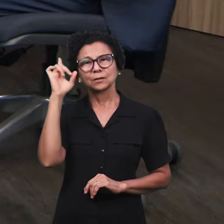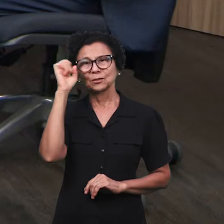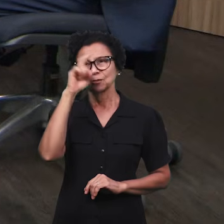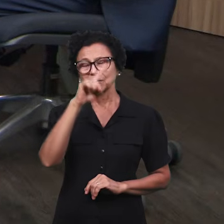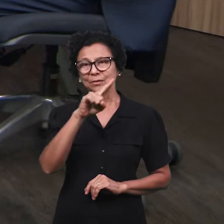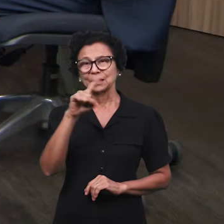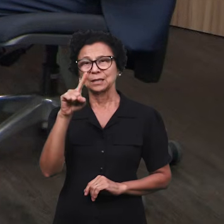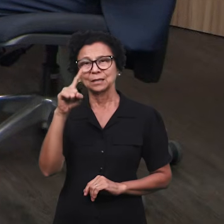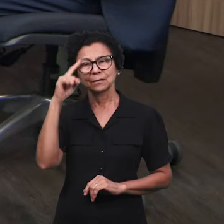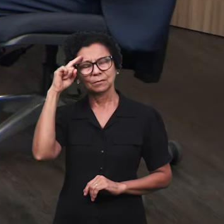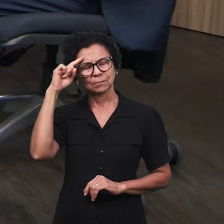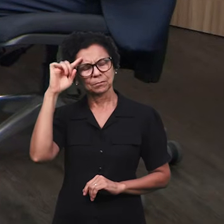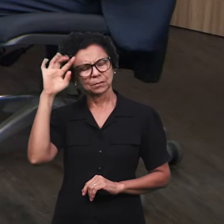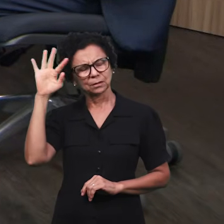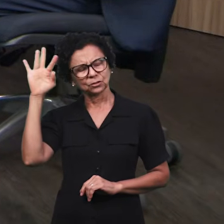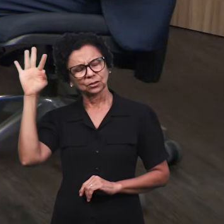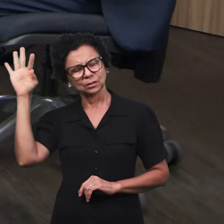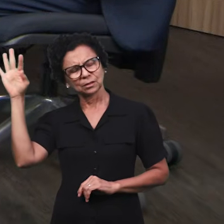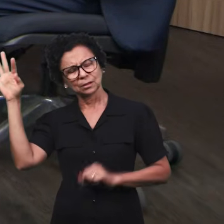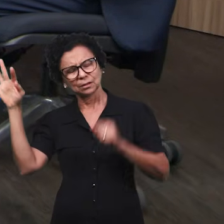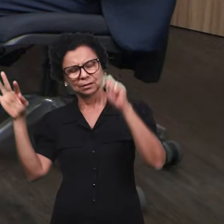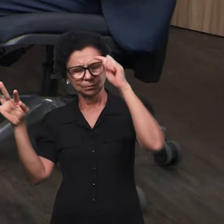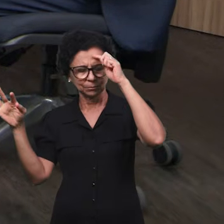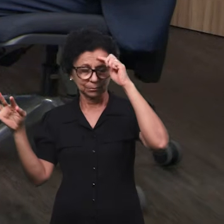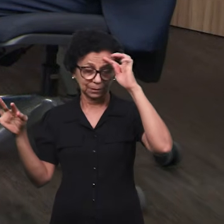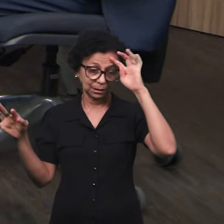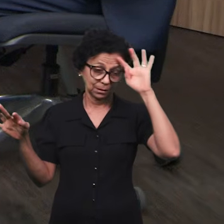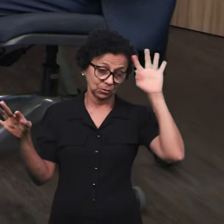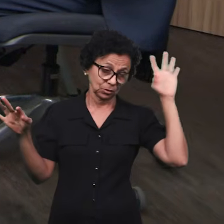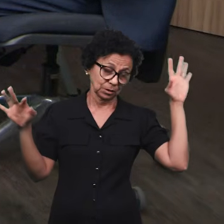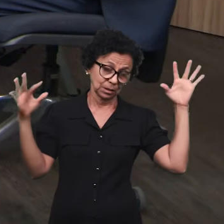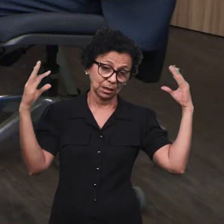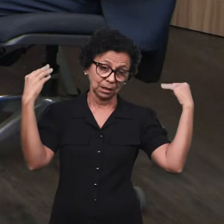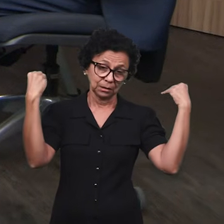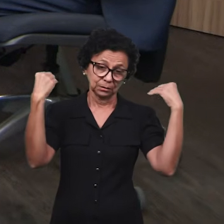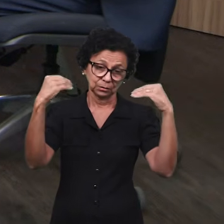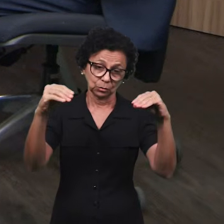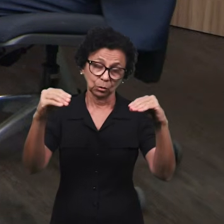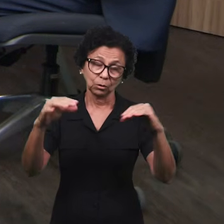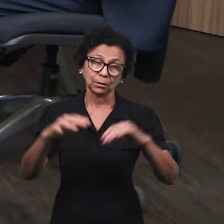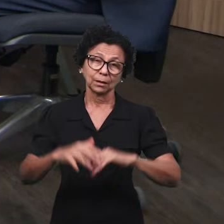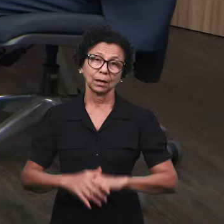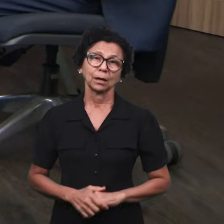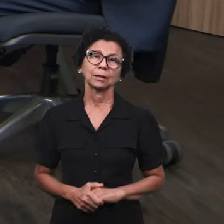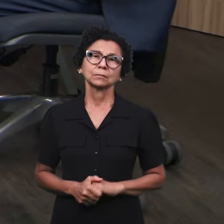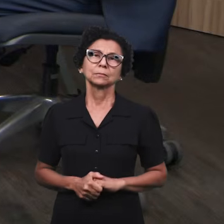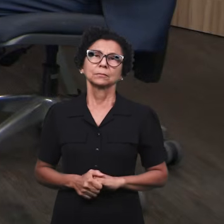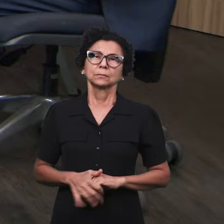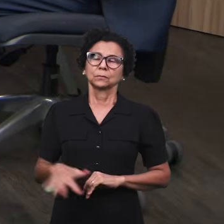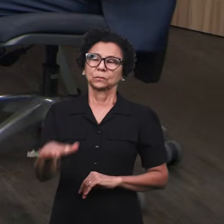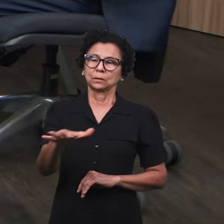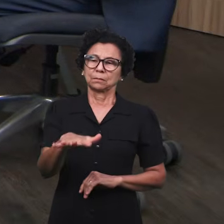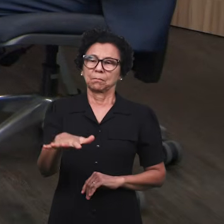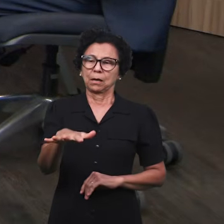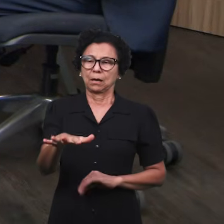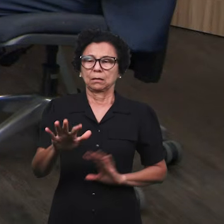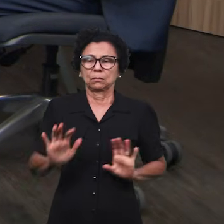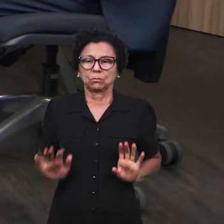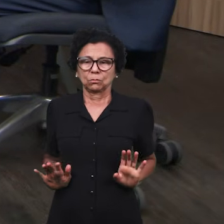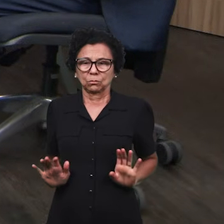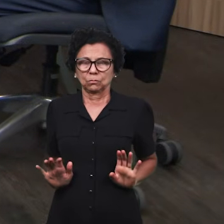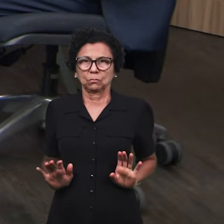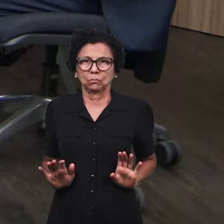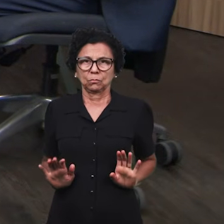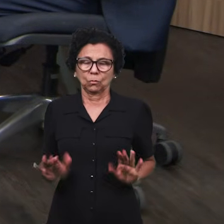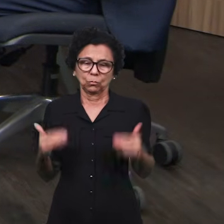imaginar, é trazer a imaginação, pensar naquilo lá e colocar tudo isso dentro de um espaço neutro ou do